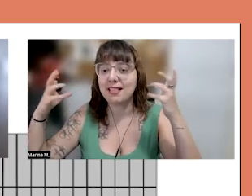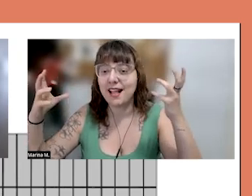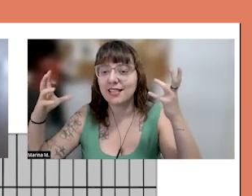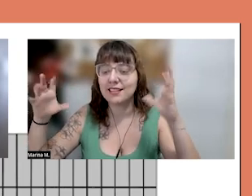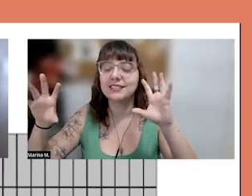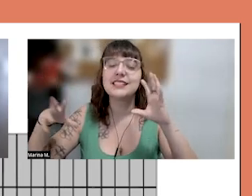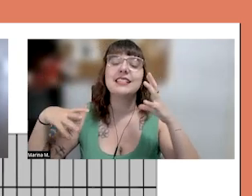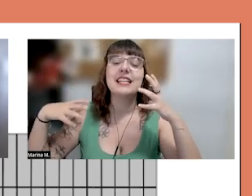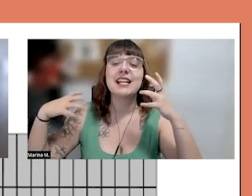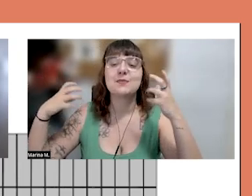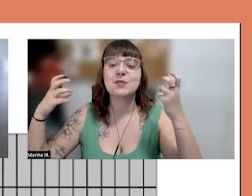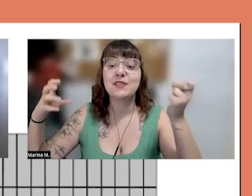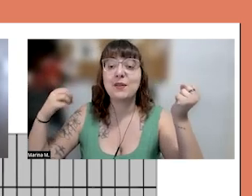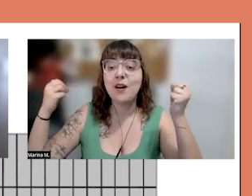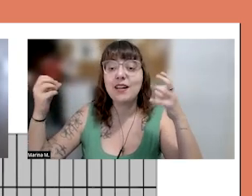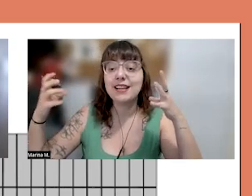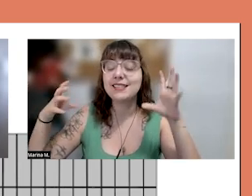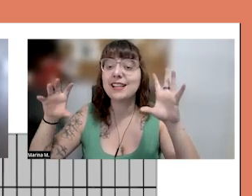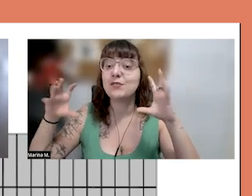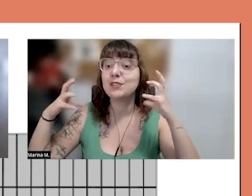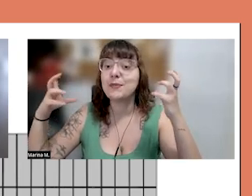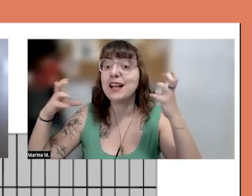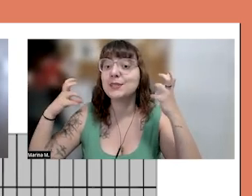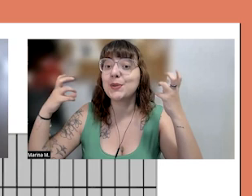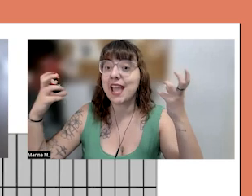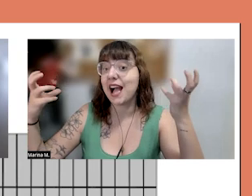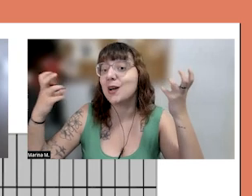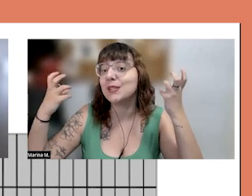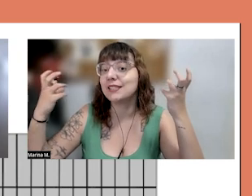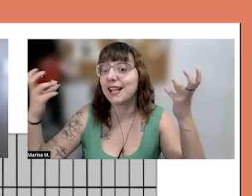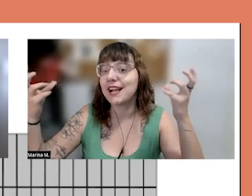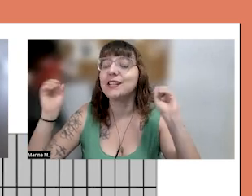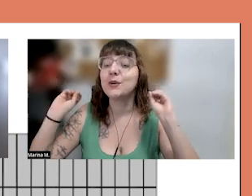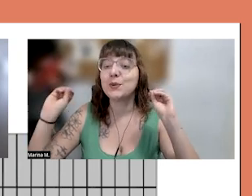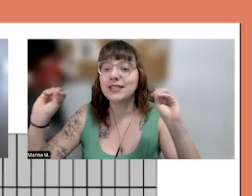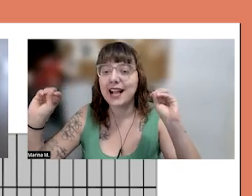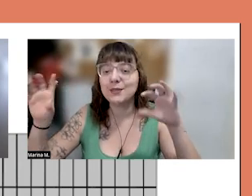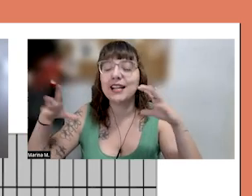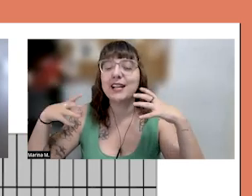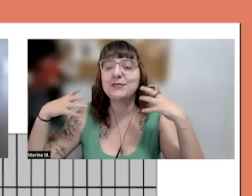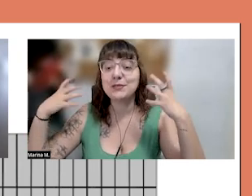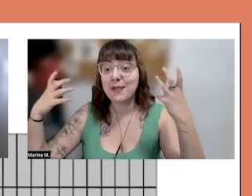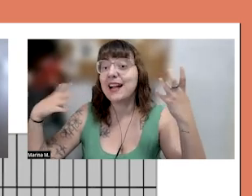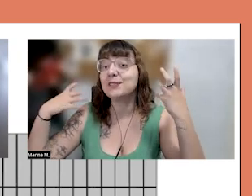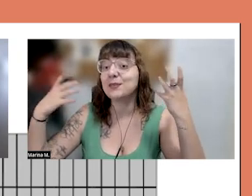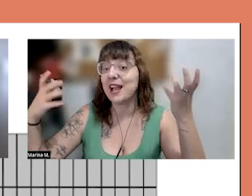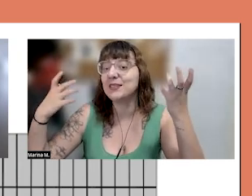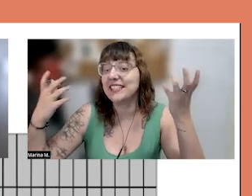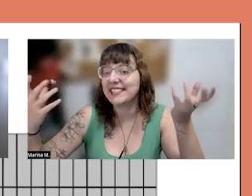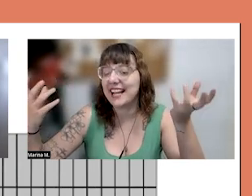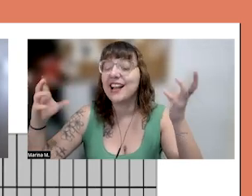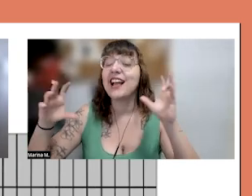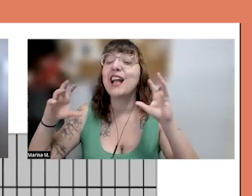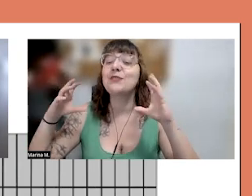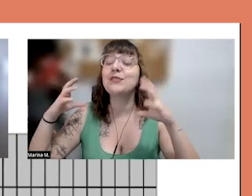parece uma batata, e aí as pessoas falam: olha, esse daqui é o formato real da Terra. Cuidado, que aquele formato real